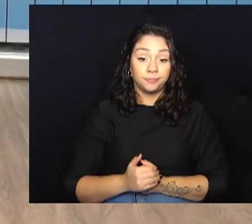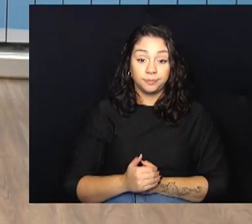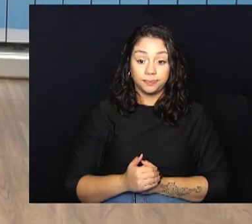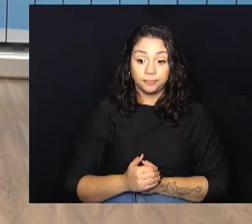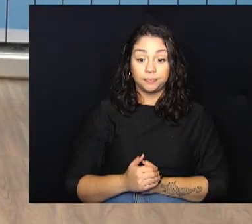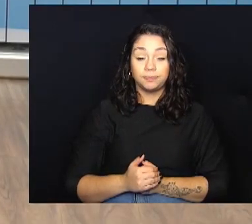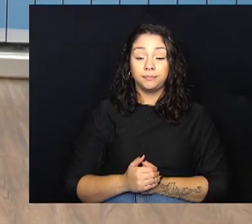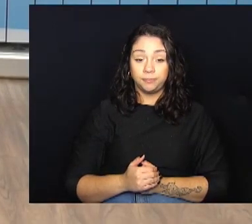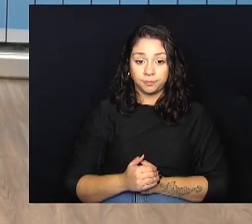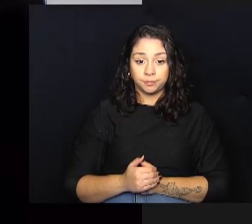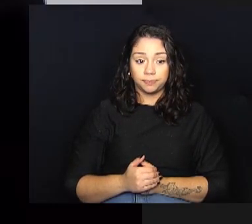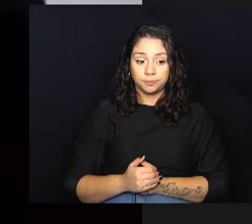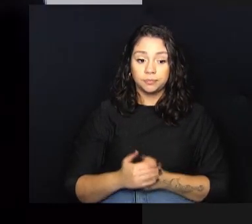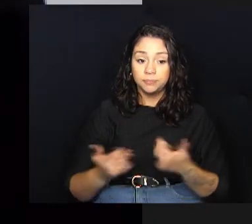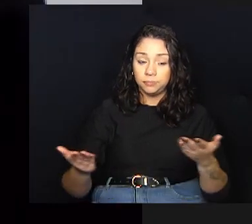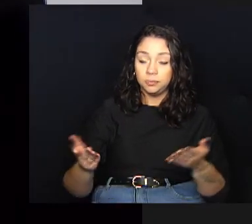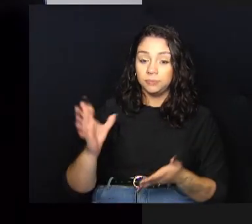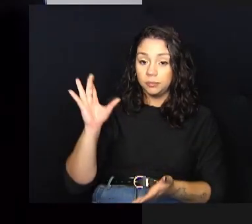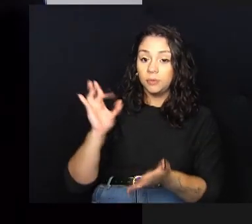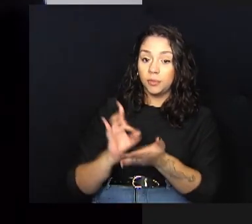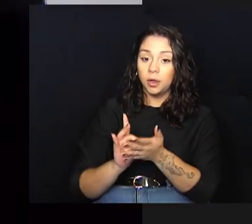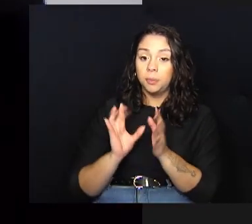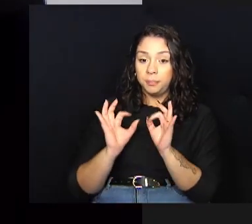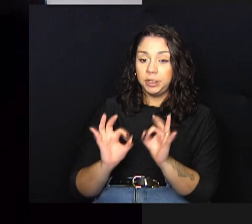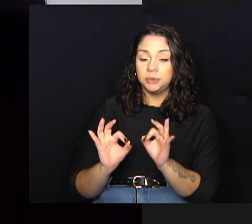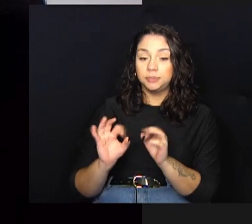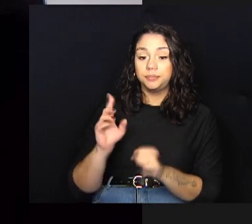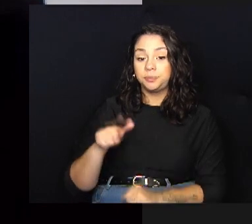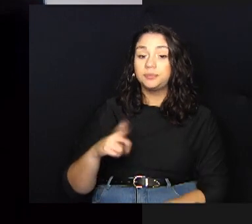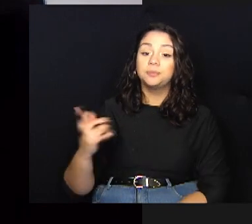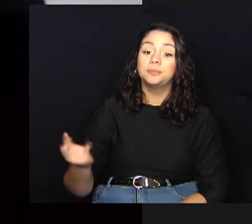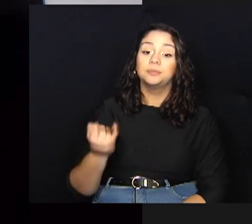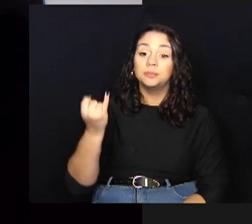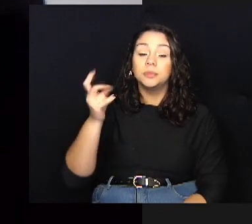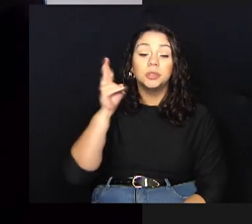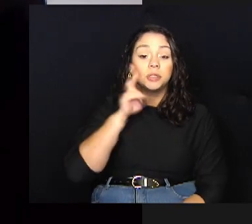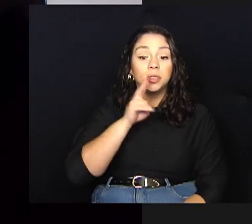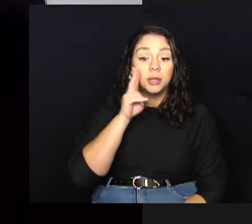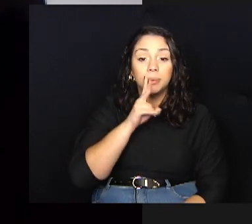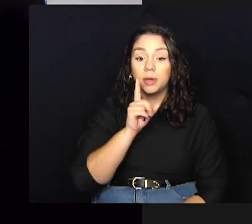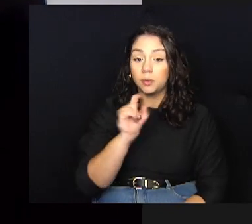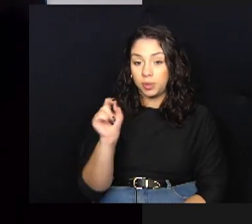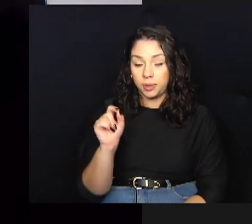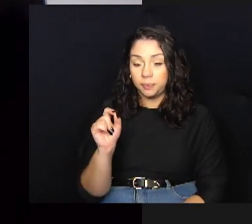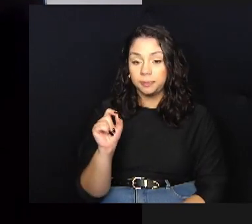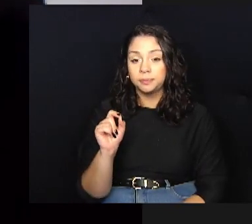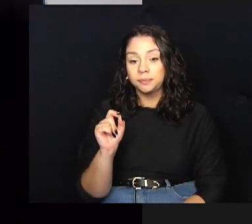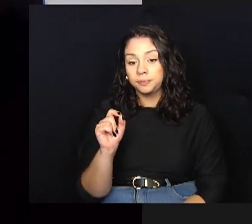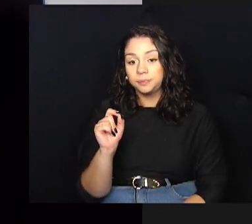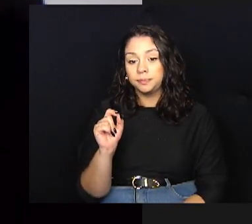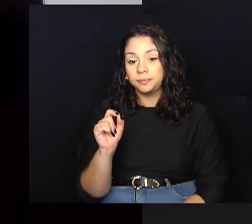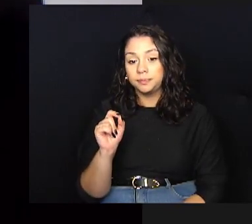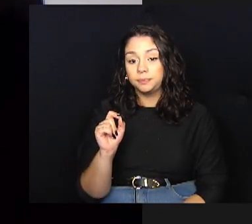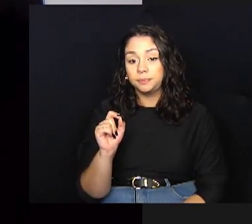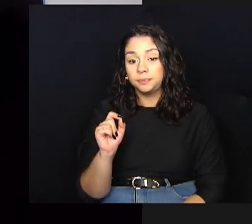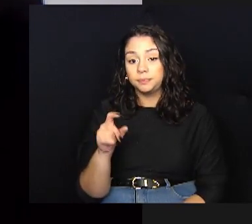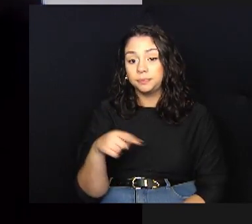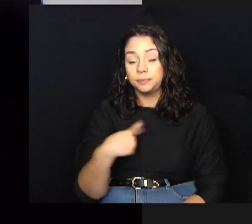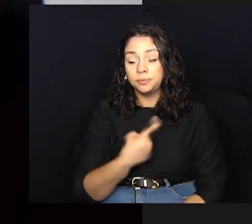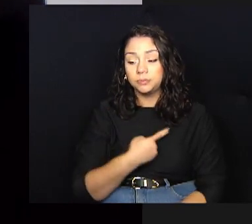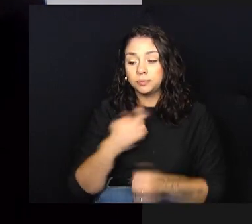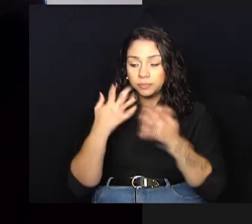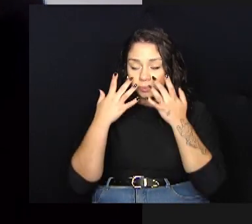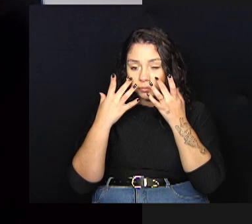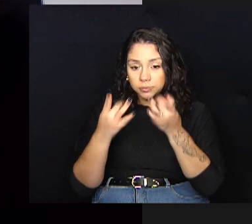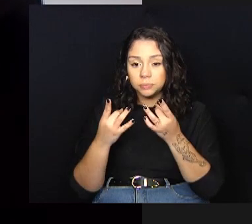bom é exatamente não é importante a gente lembrar né que embora a gente Olhando em